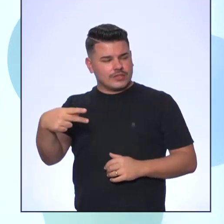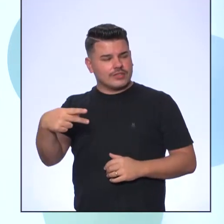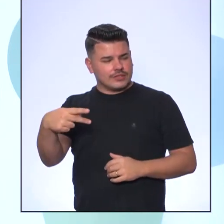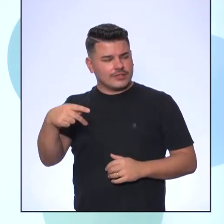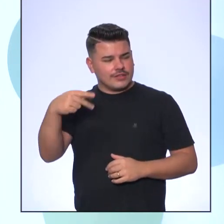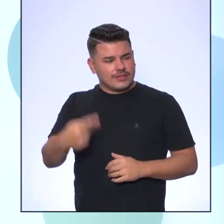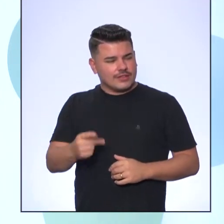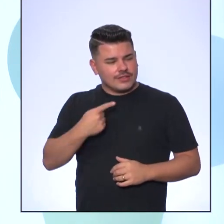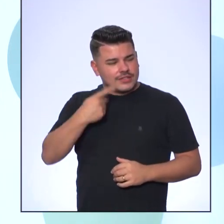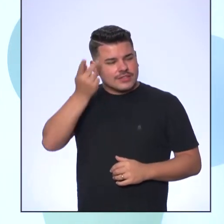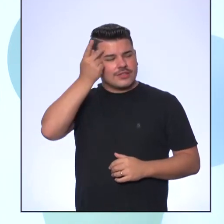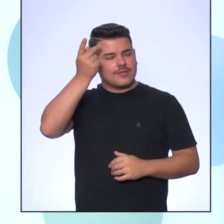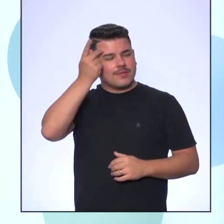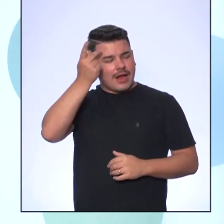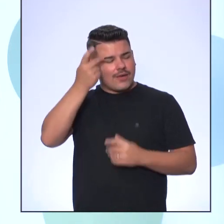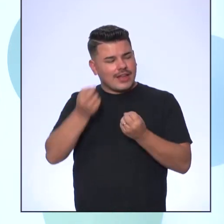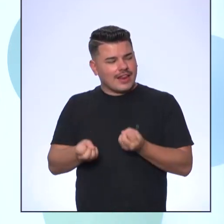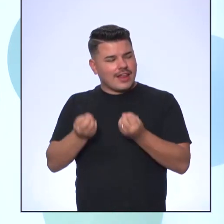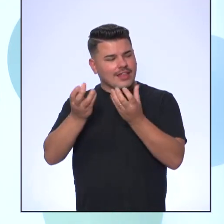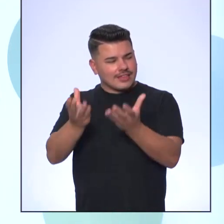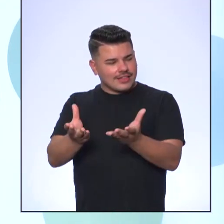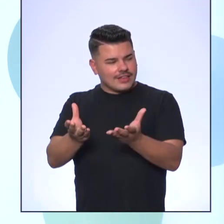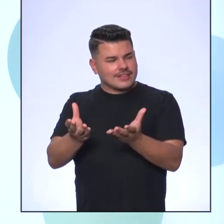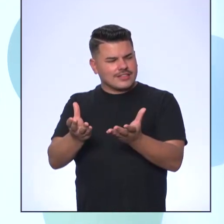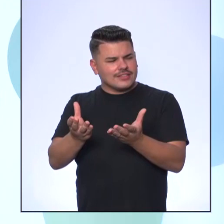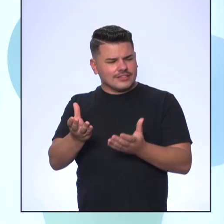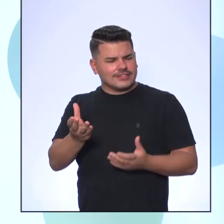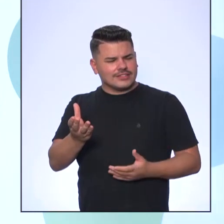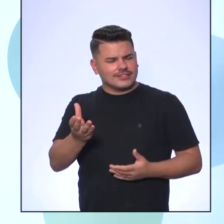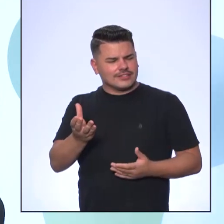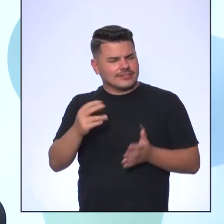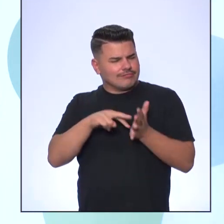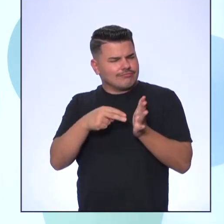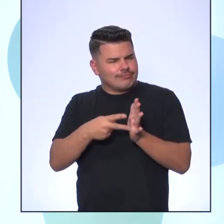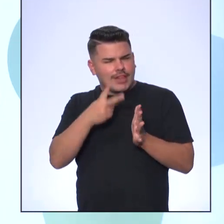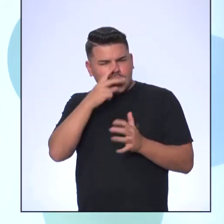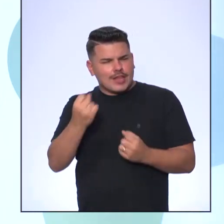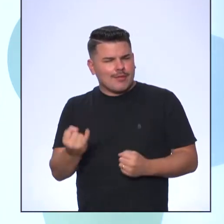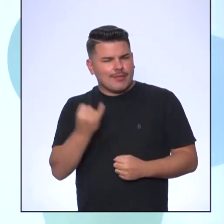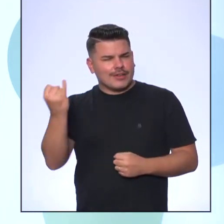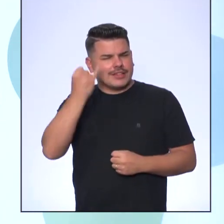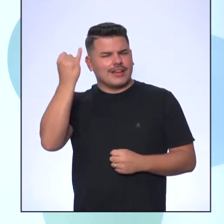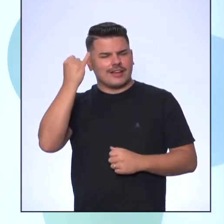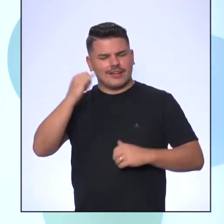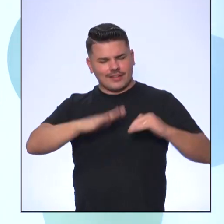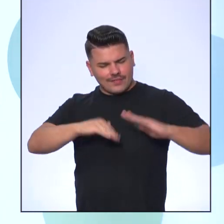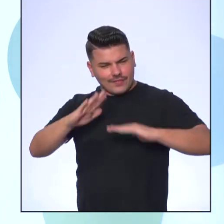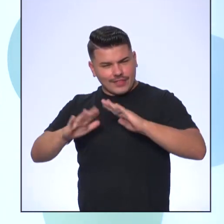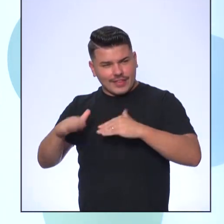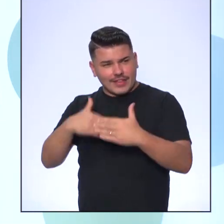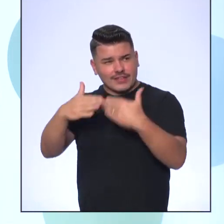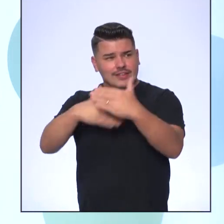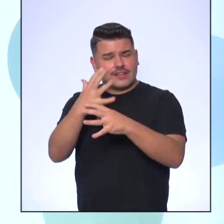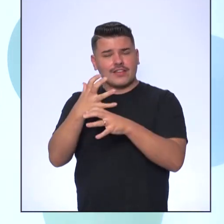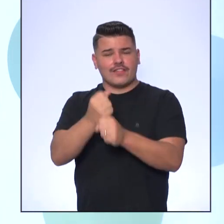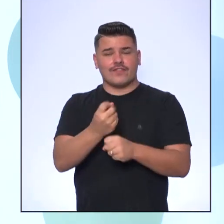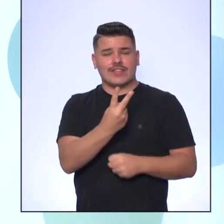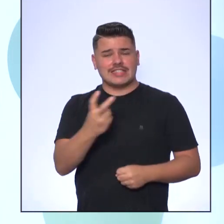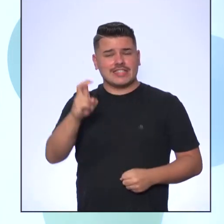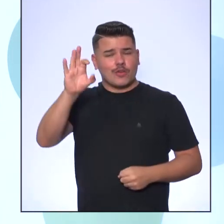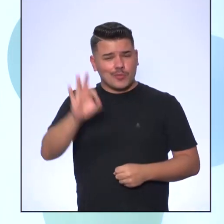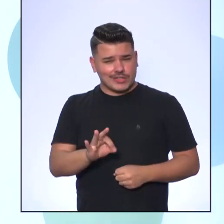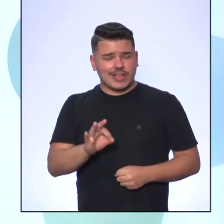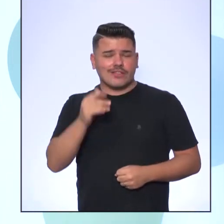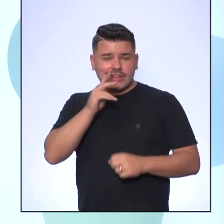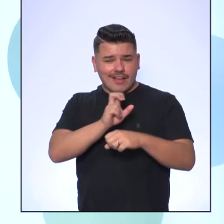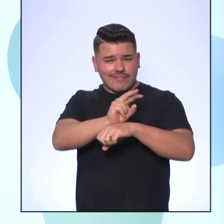ela disponibiliza uma parte significativa, no último processo seletivo, foi cerca de 25% de suas vagas,